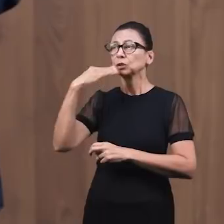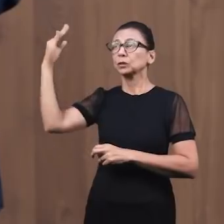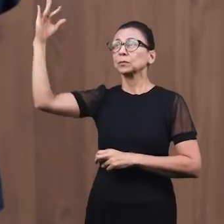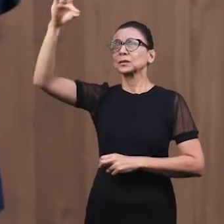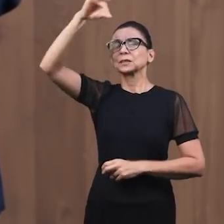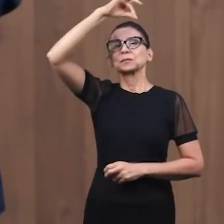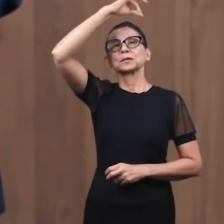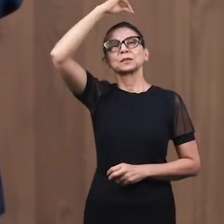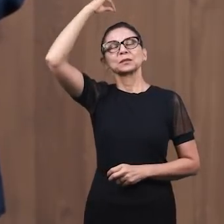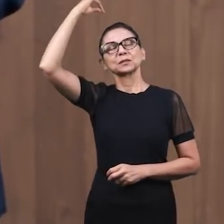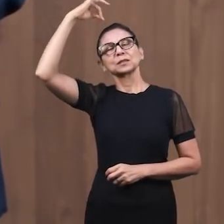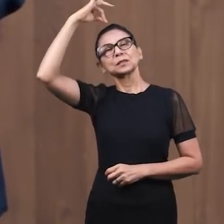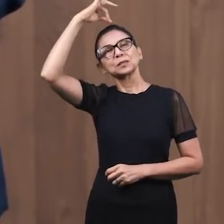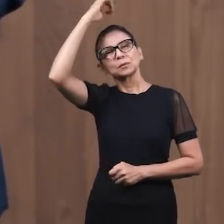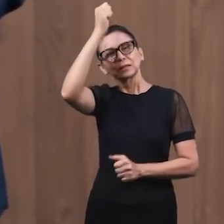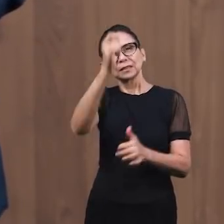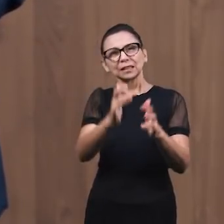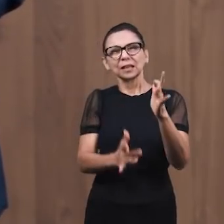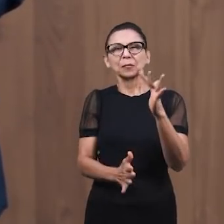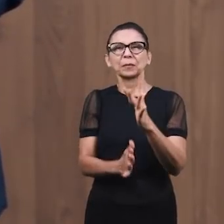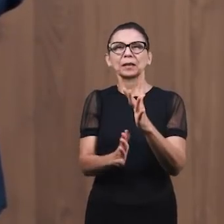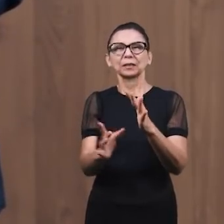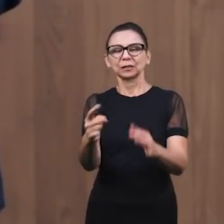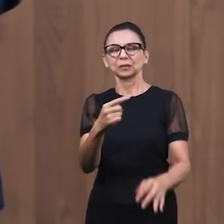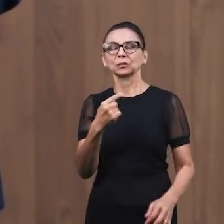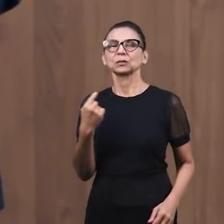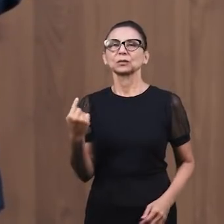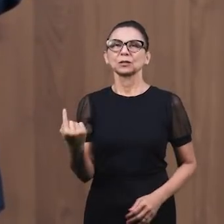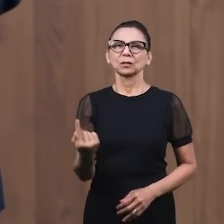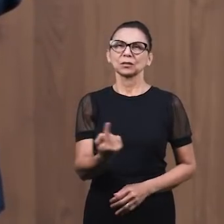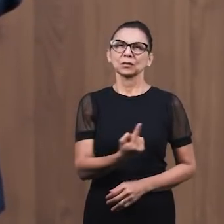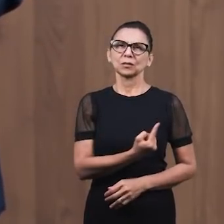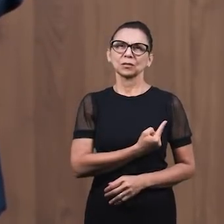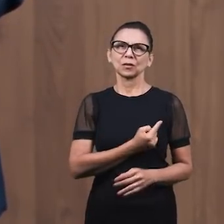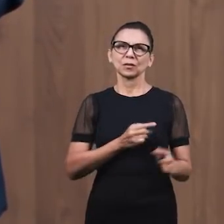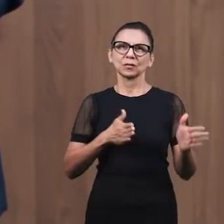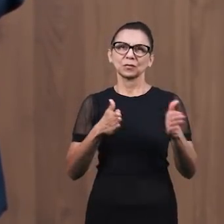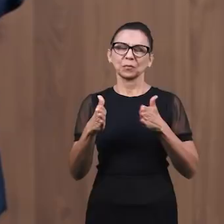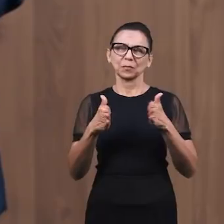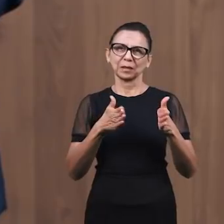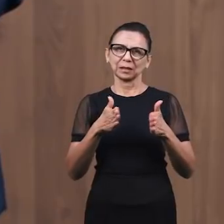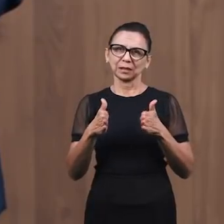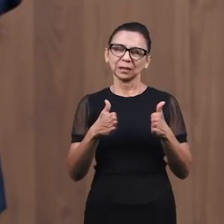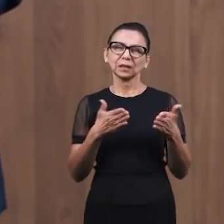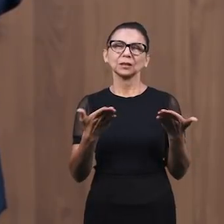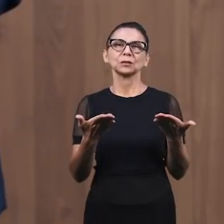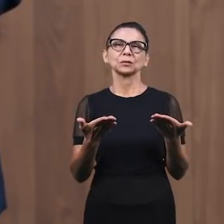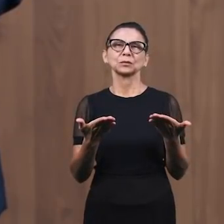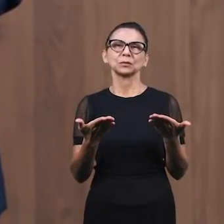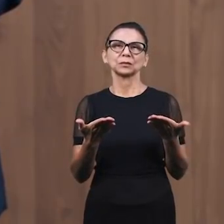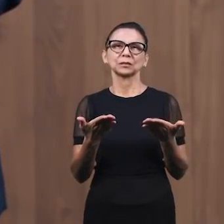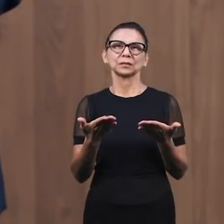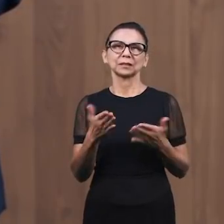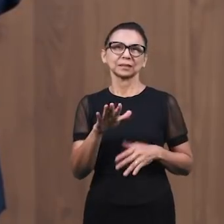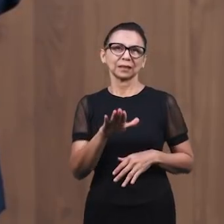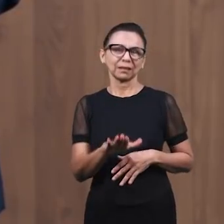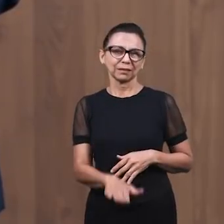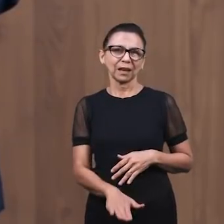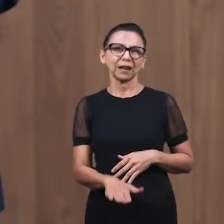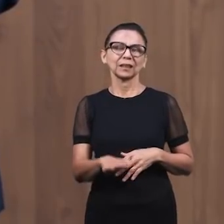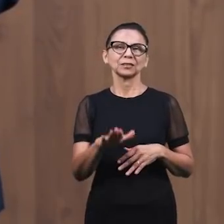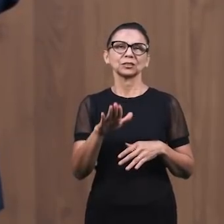para que o Teu Espírito Santo possa estar sobre nós ao longo de toda esta apresentação, nesta manhã,